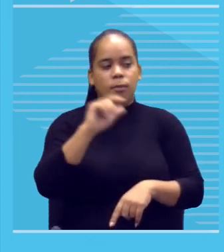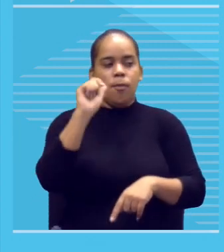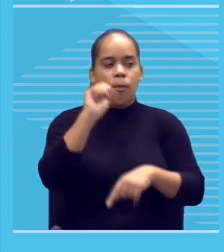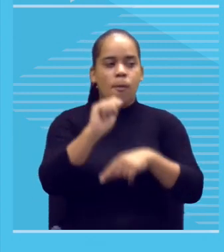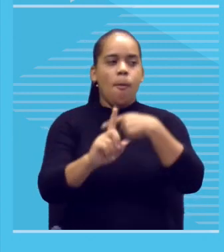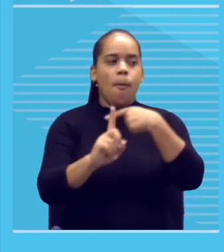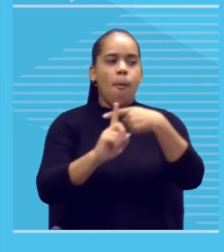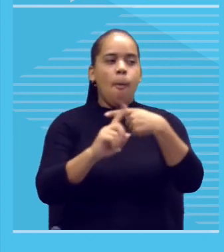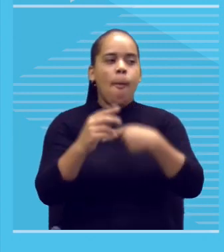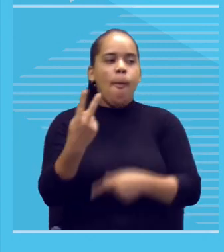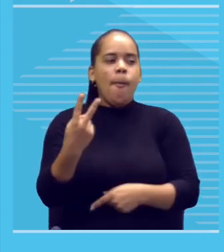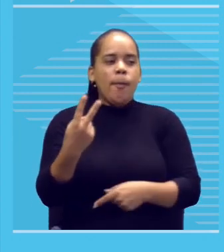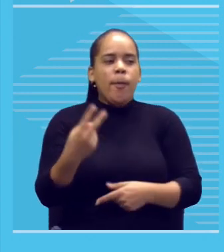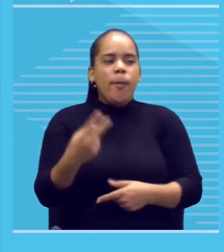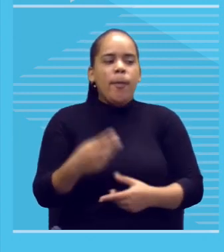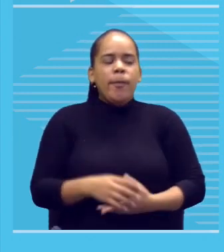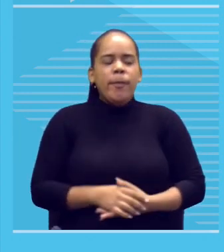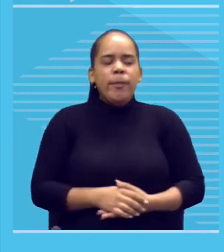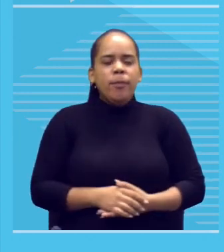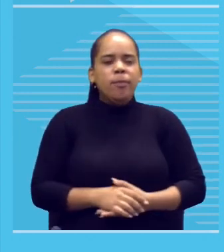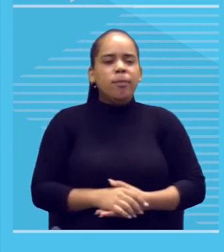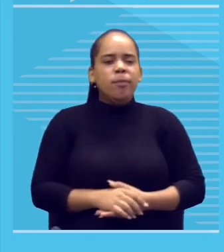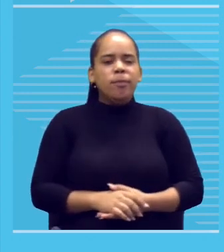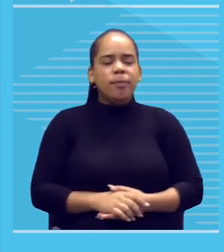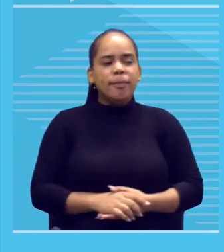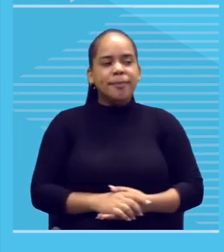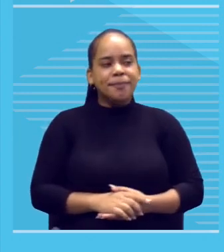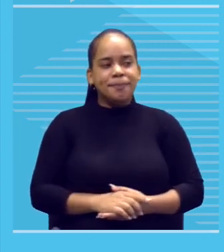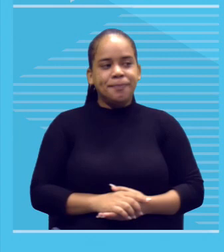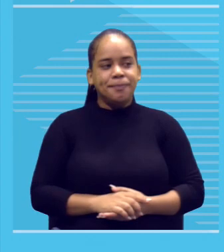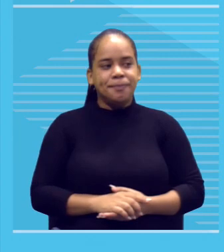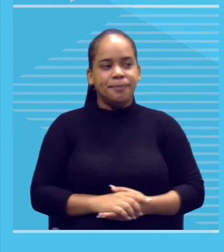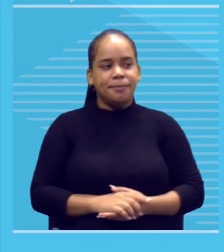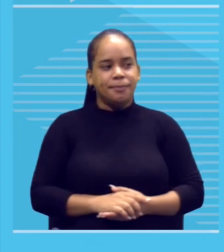+ 2 olha aí ó